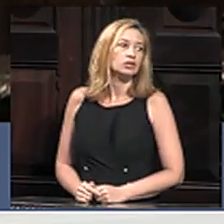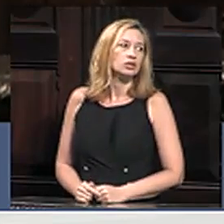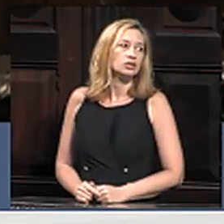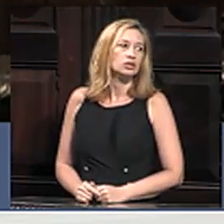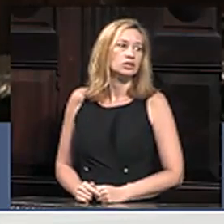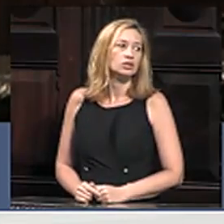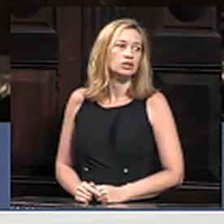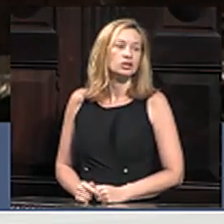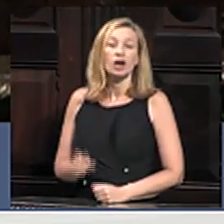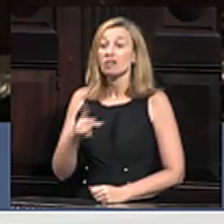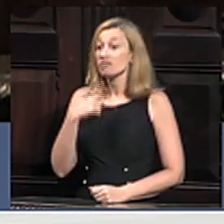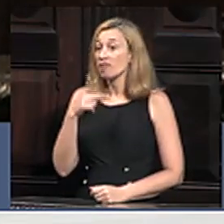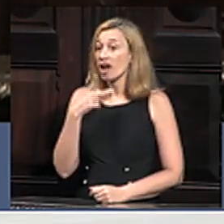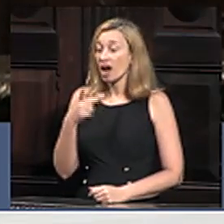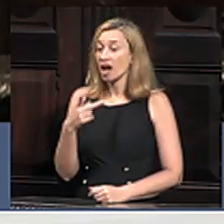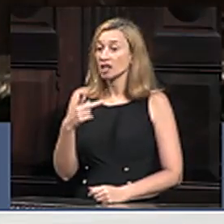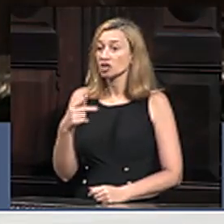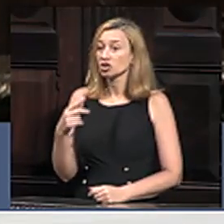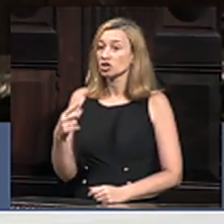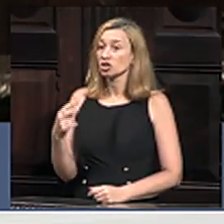ou o ônus da derrota.